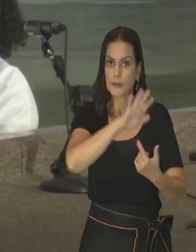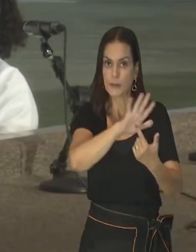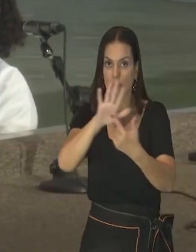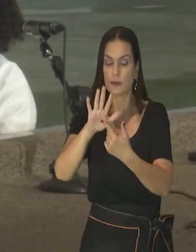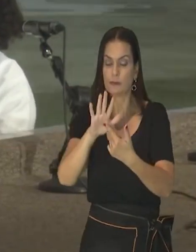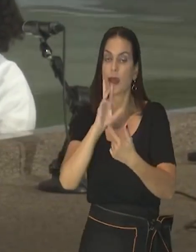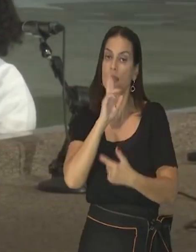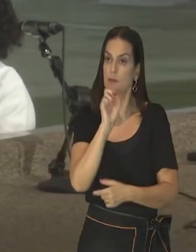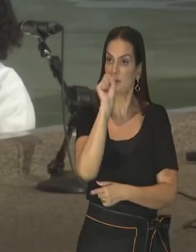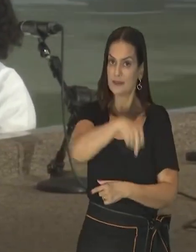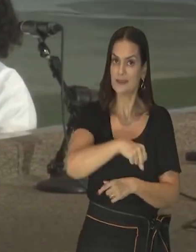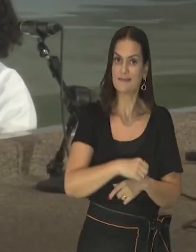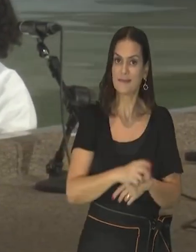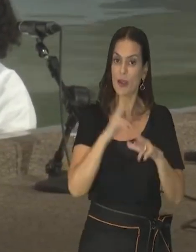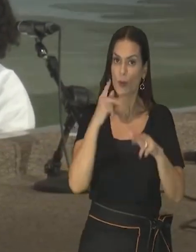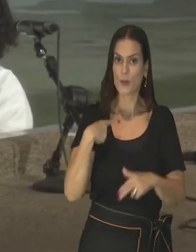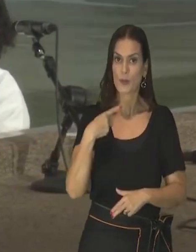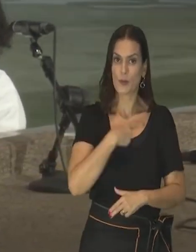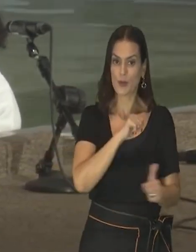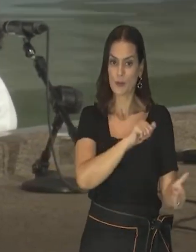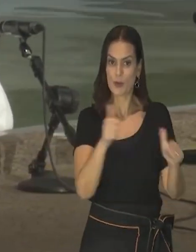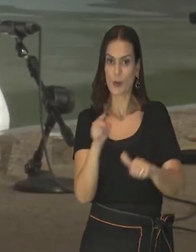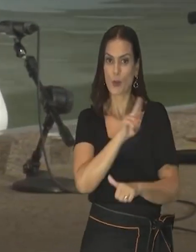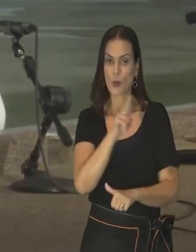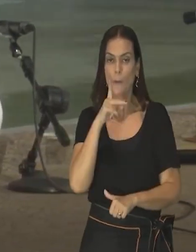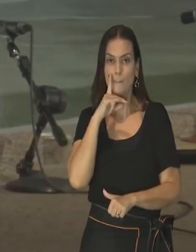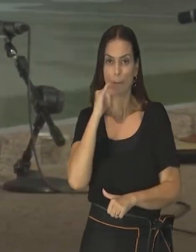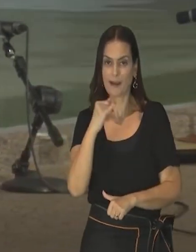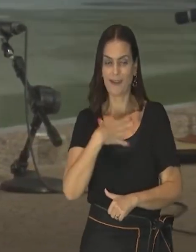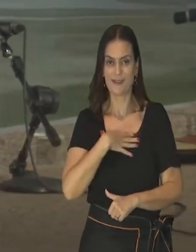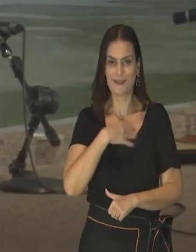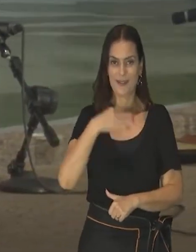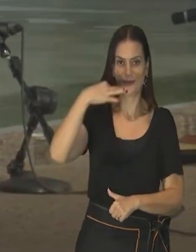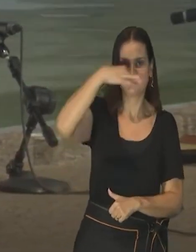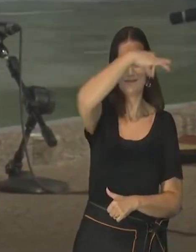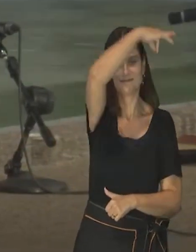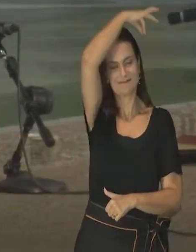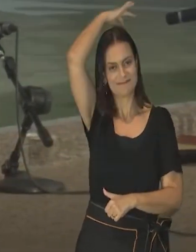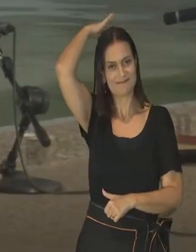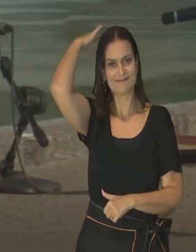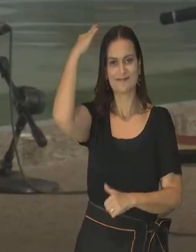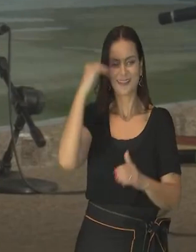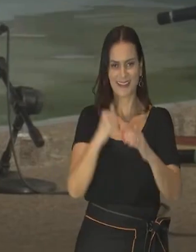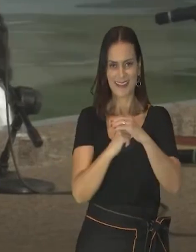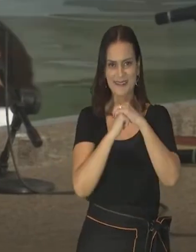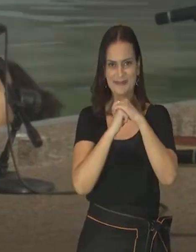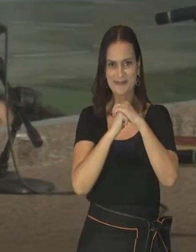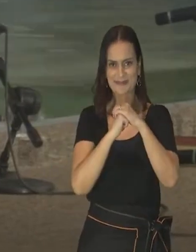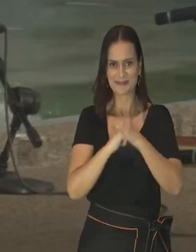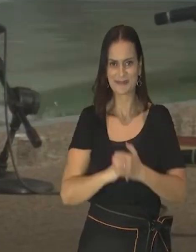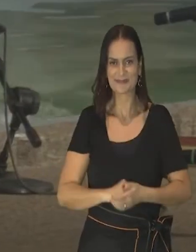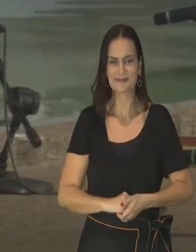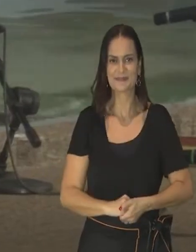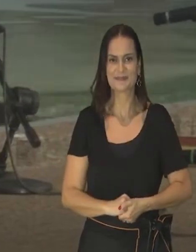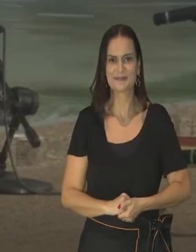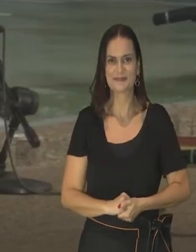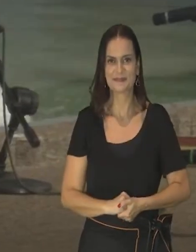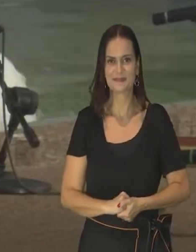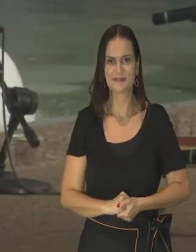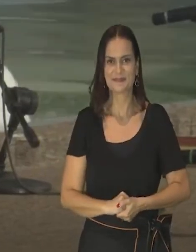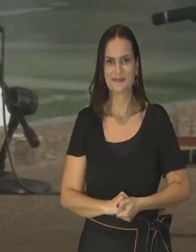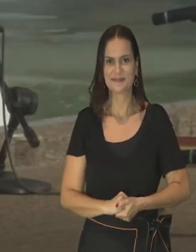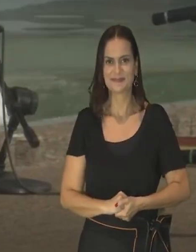Como ministro do Evangelho, eu batizo em nome do Pai, do Filho e do Espírito Santo. Amém.